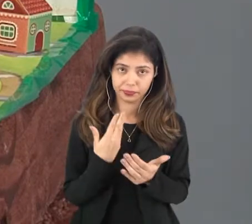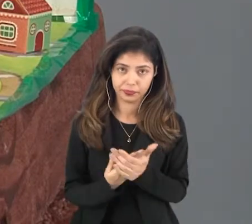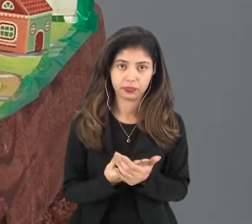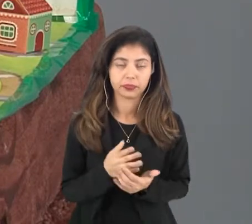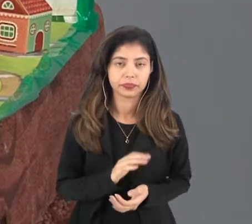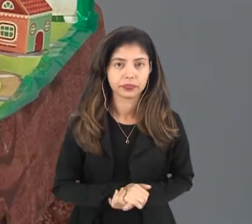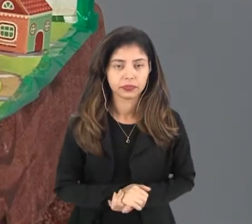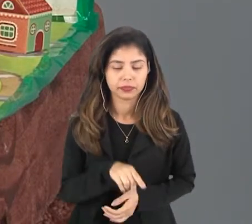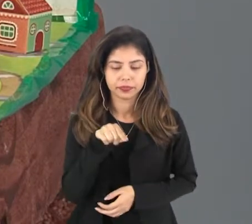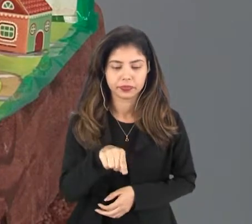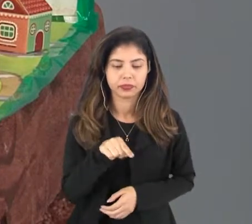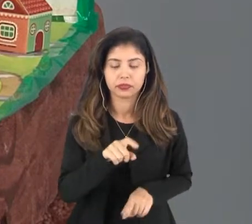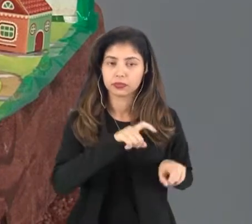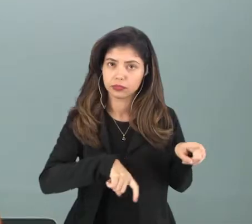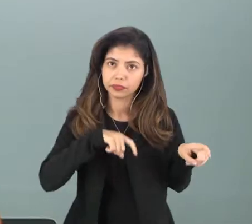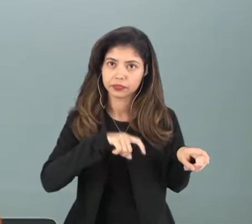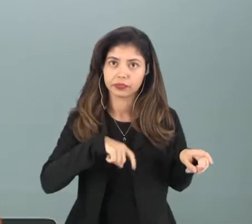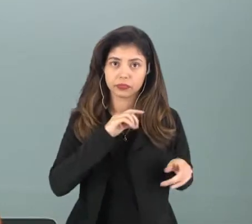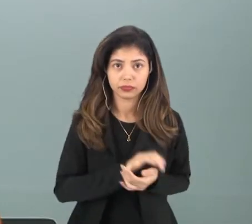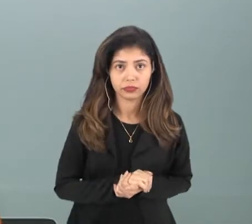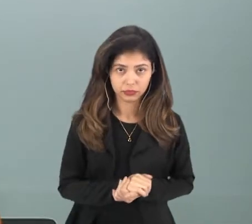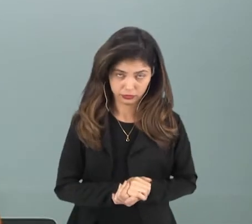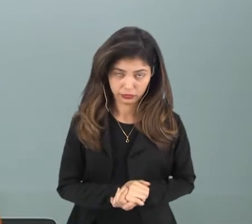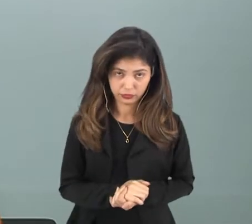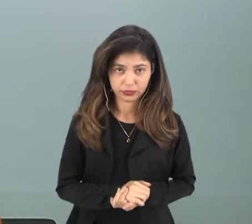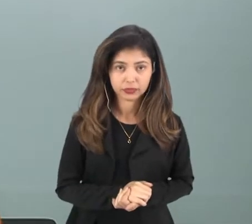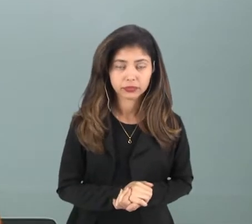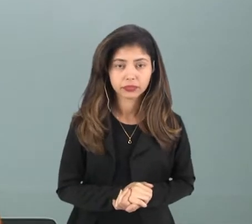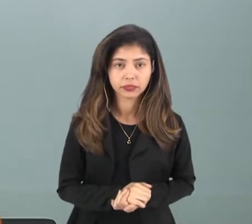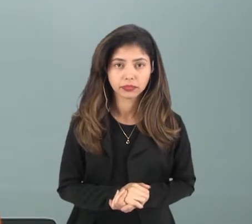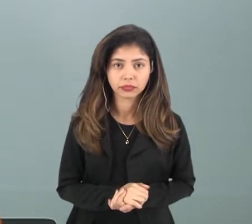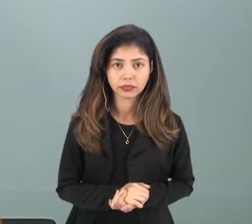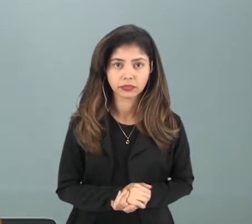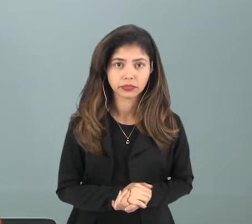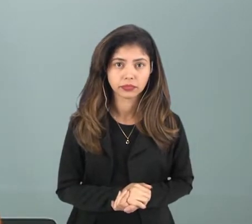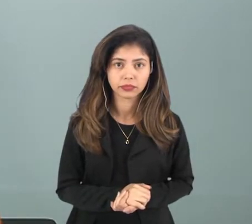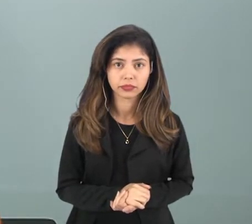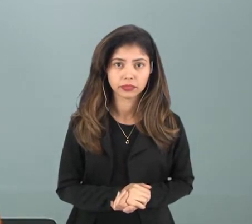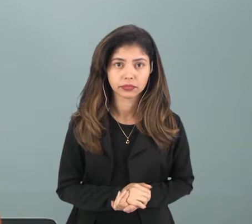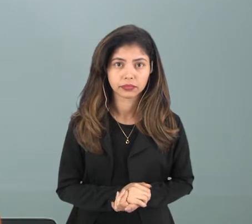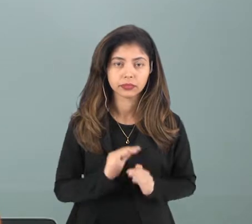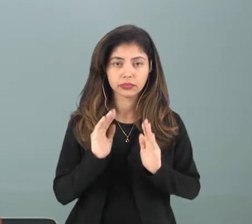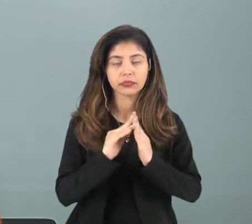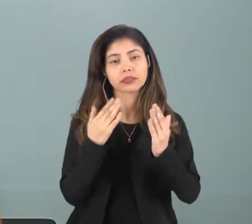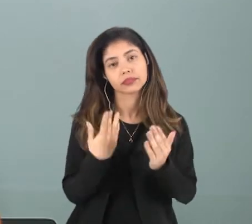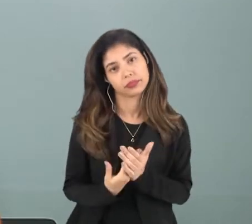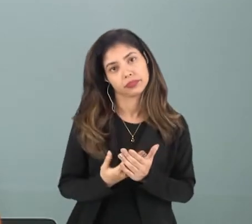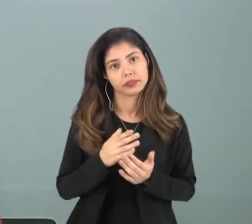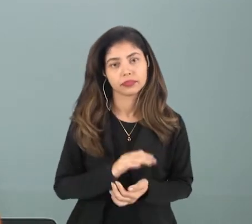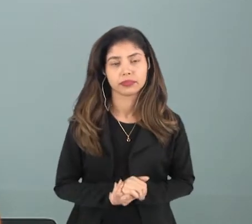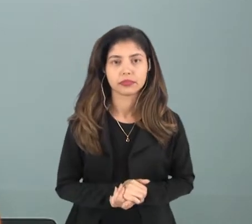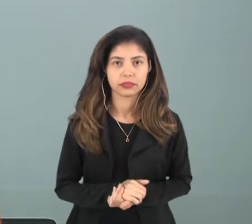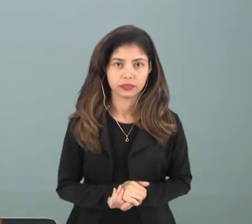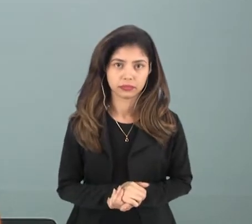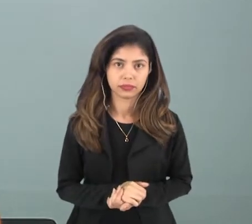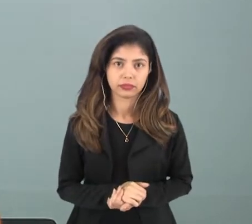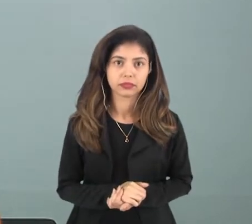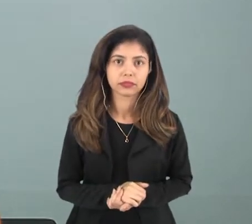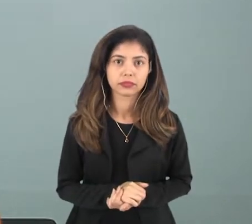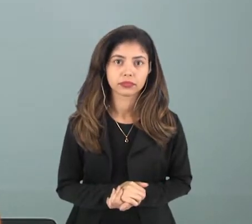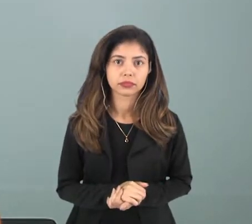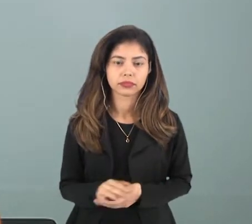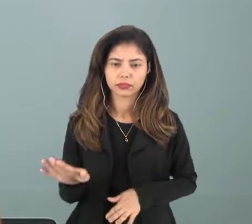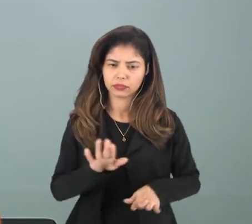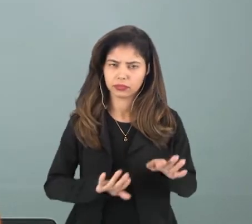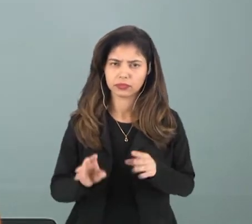Estudaram, né, aqui na zona rural, estudaram, né, fizeram ali a escola. A escola funcionava